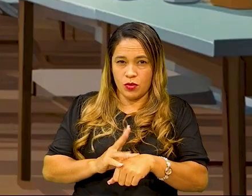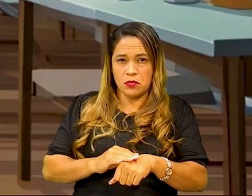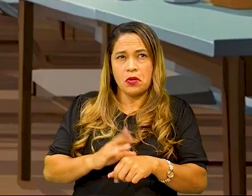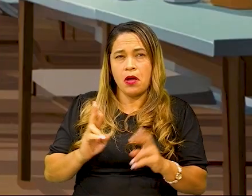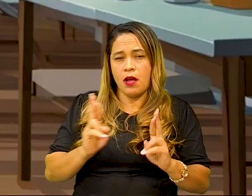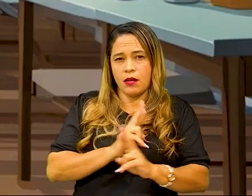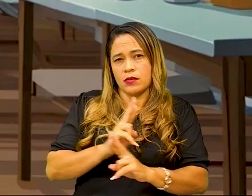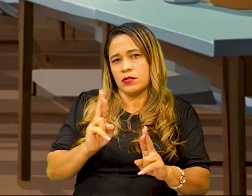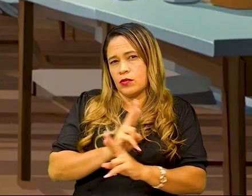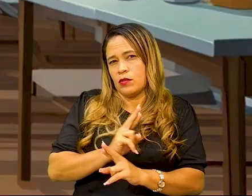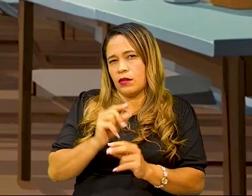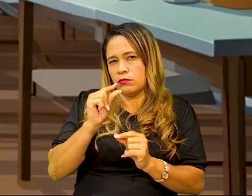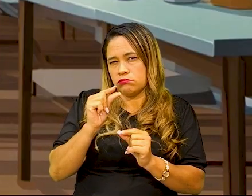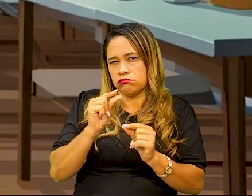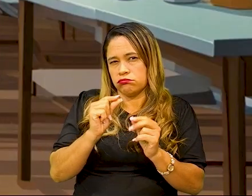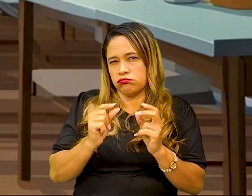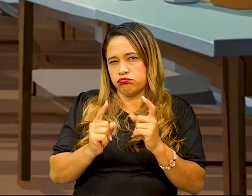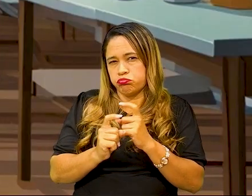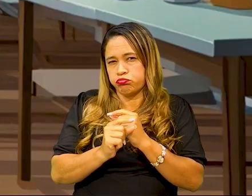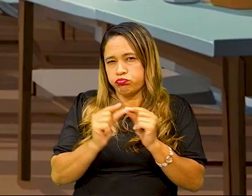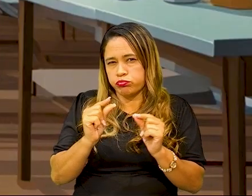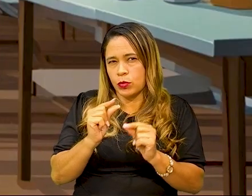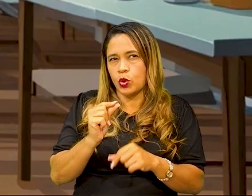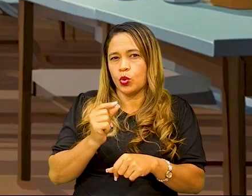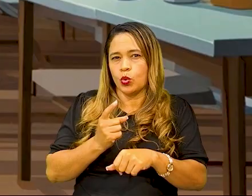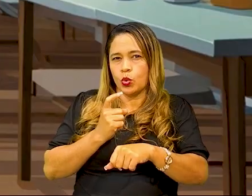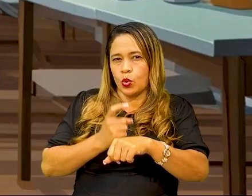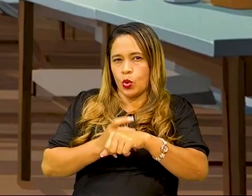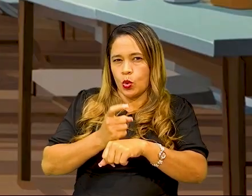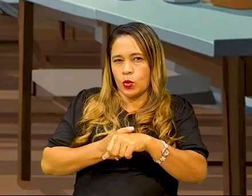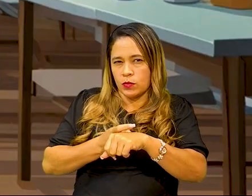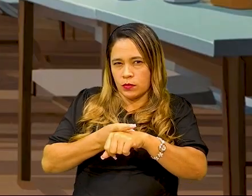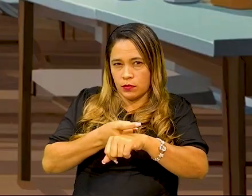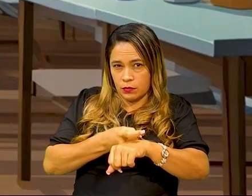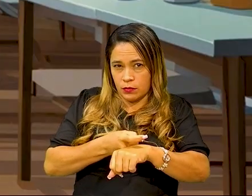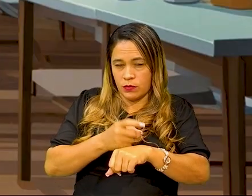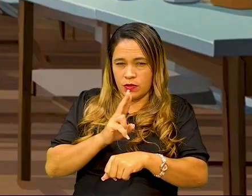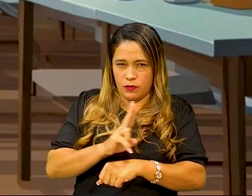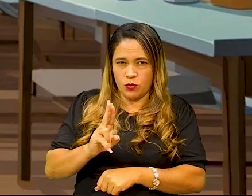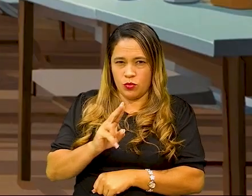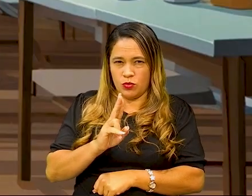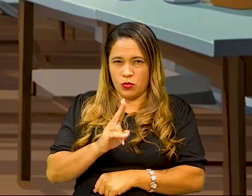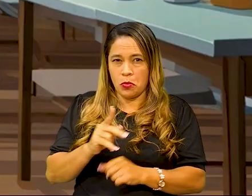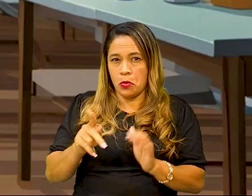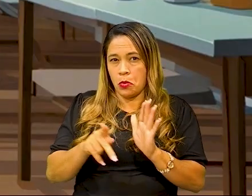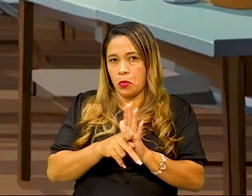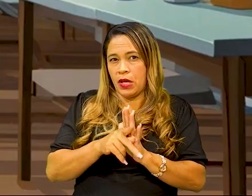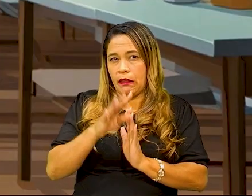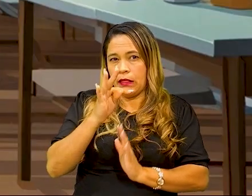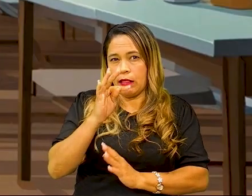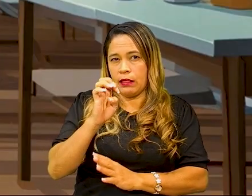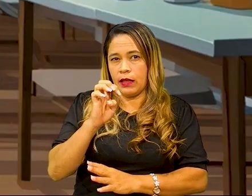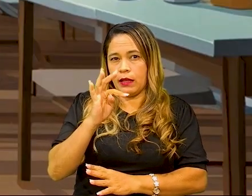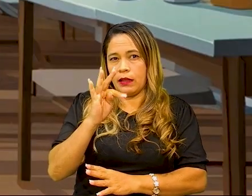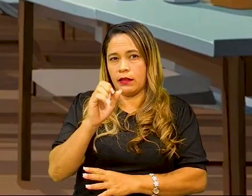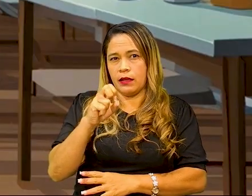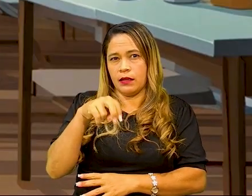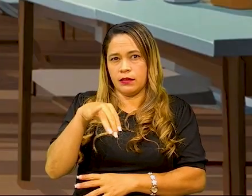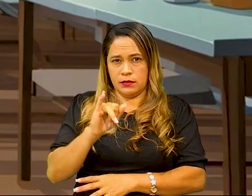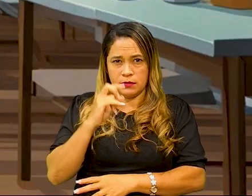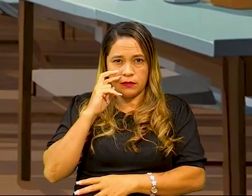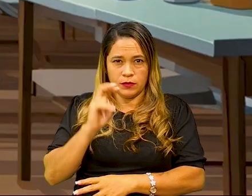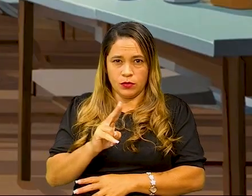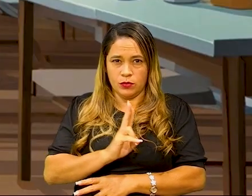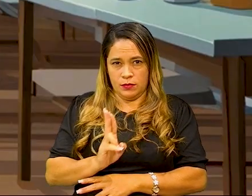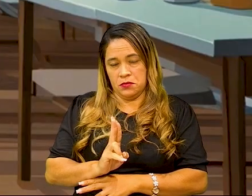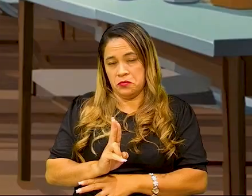nome do micro-organismo. Por exemplo, no tétano, você viu que o nome da bactéria é Clostridium tetani. Então acaba que o nome do agente que causa a